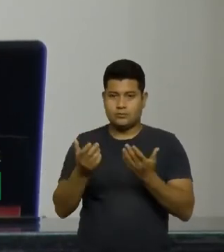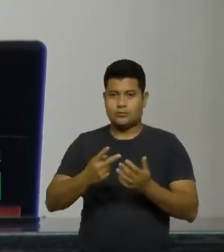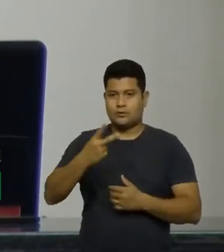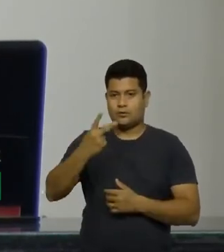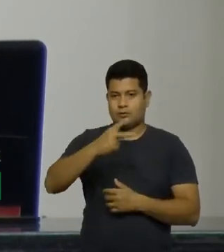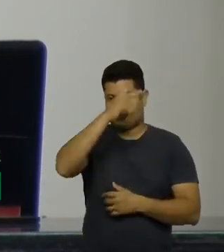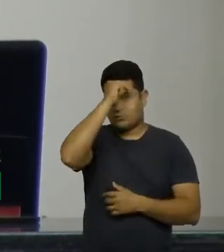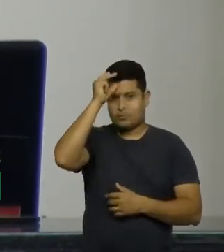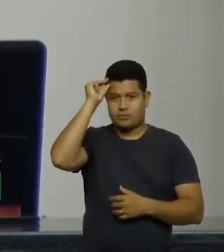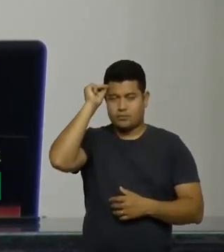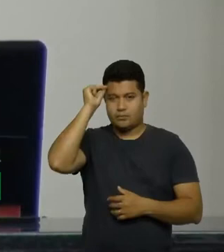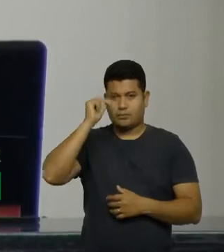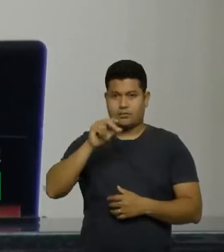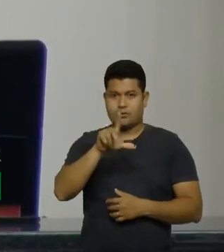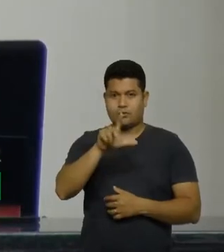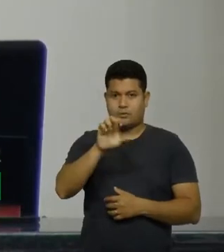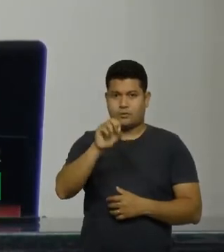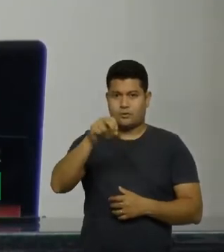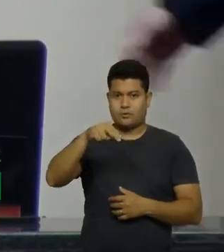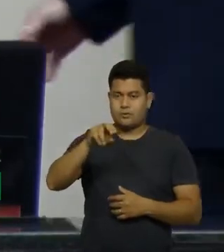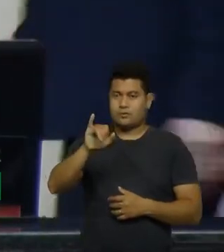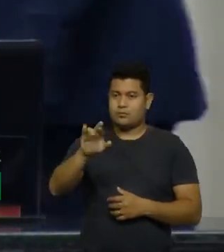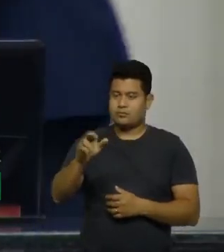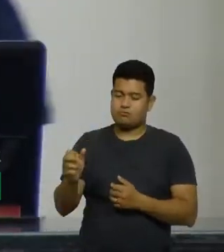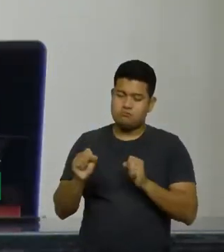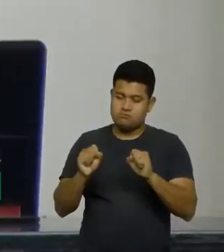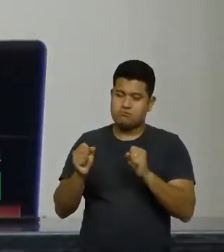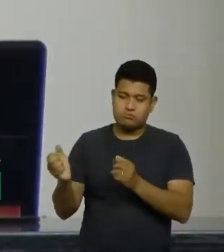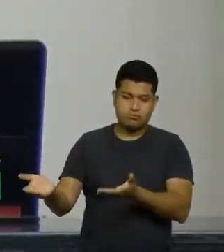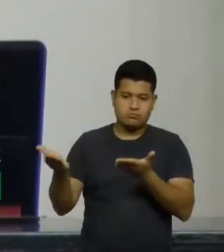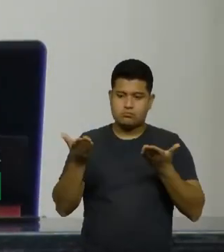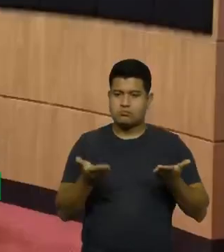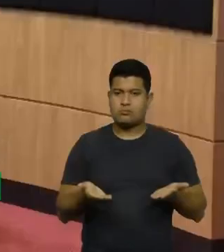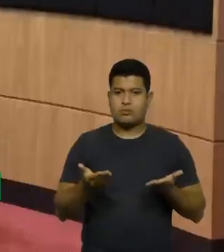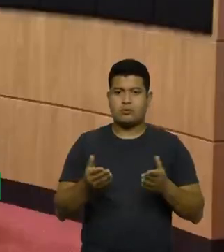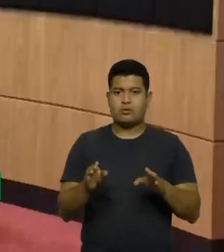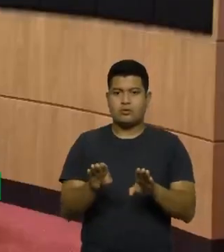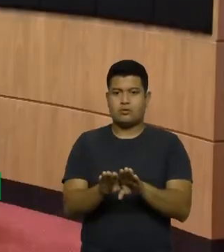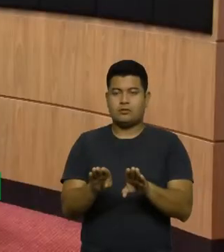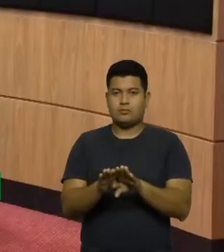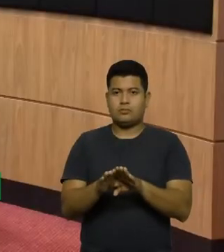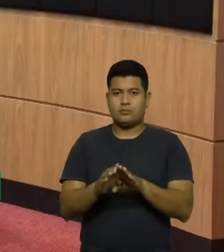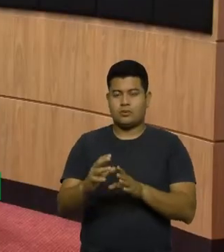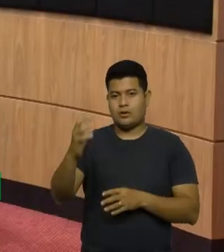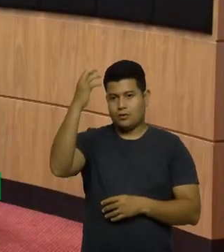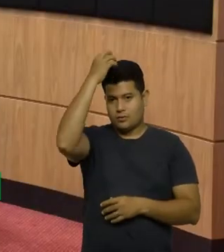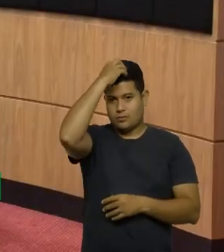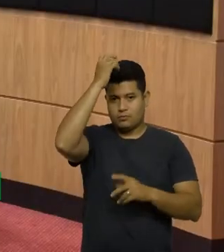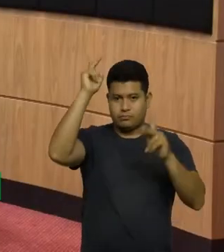Ribeiro, também pode vir, as rainhas.